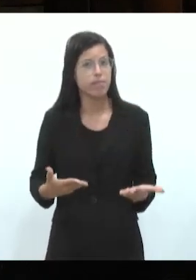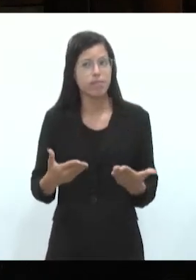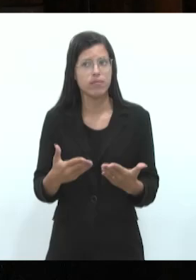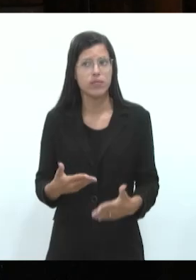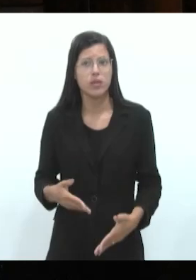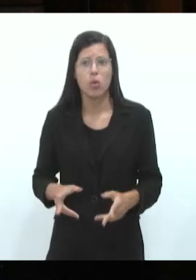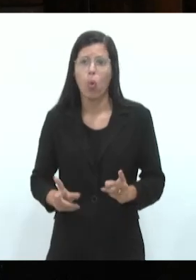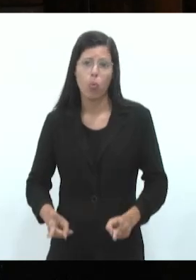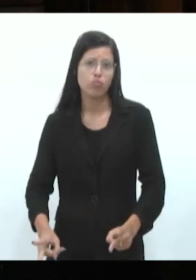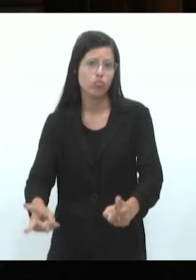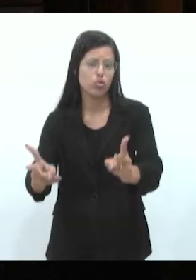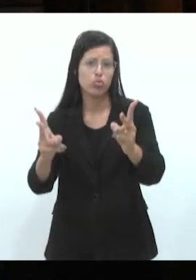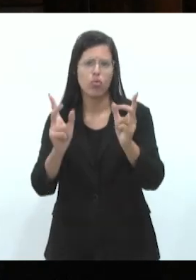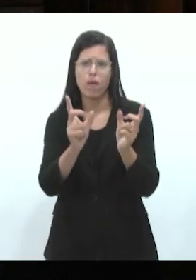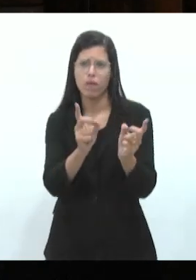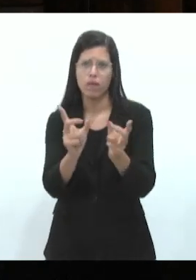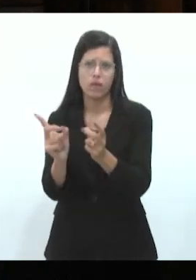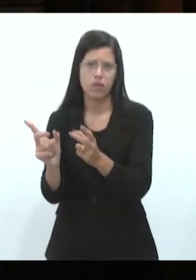comércio continua.